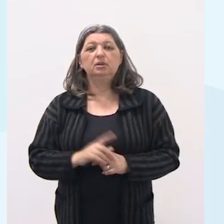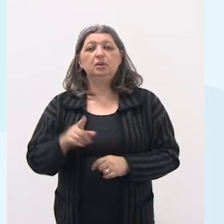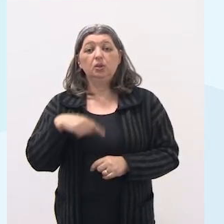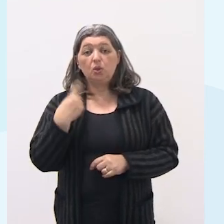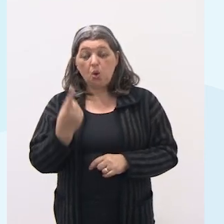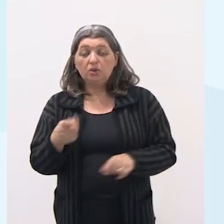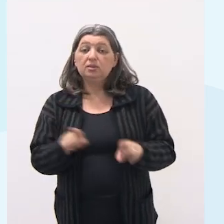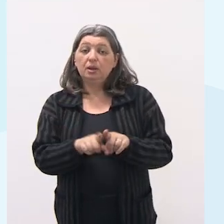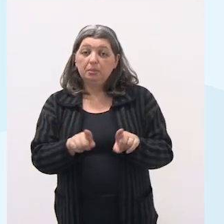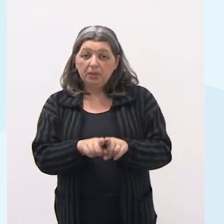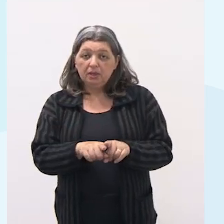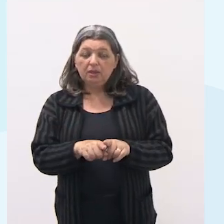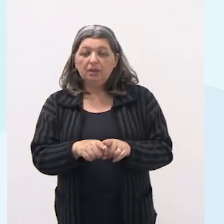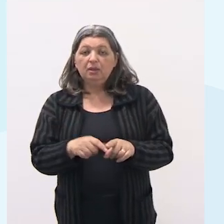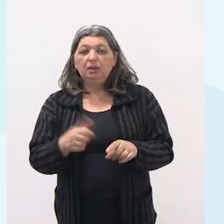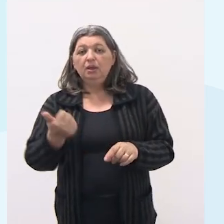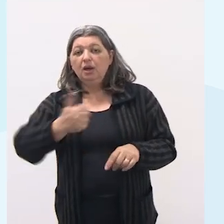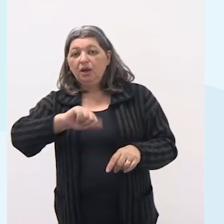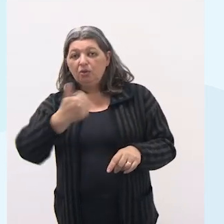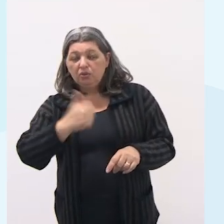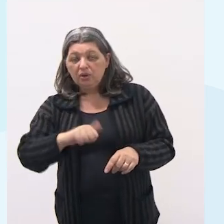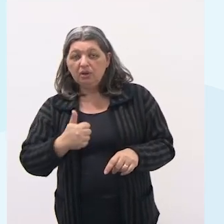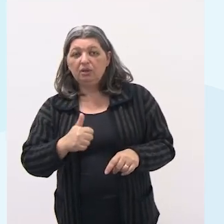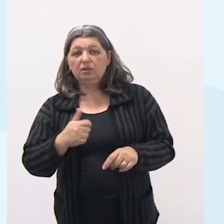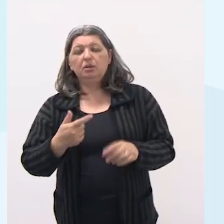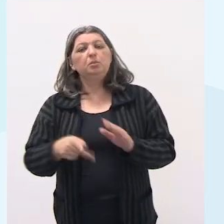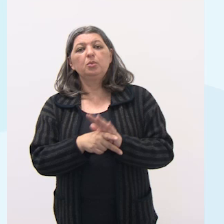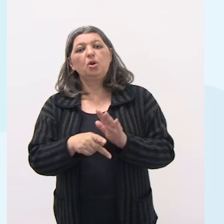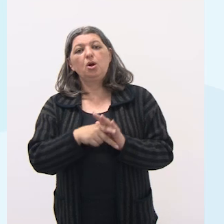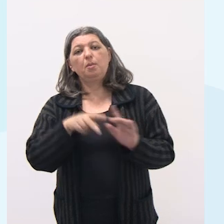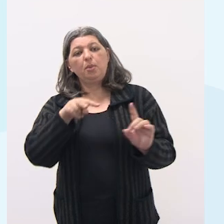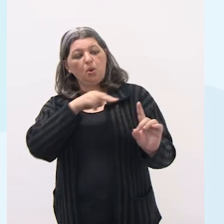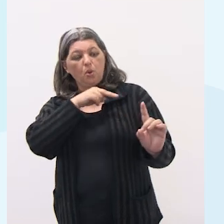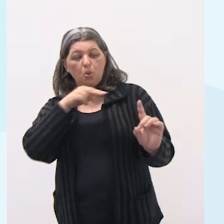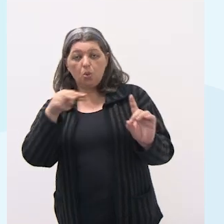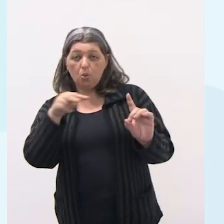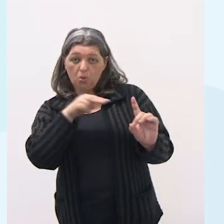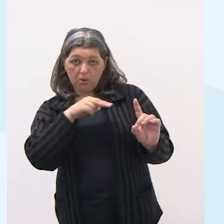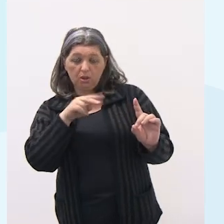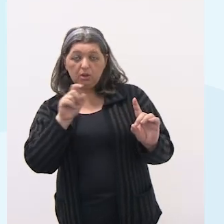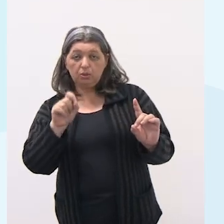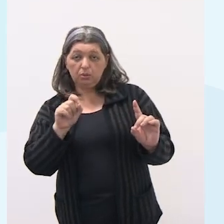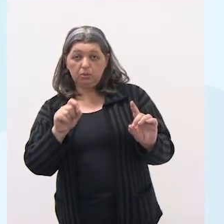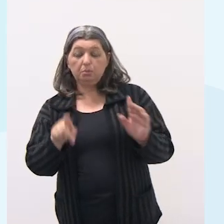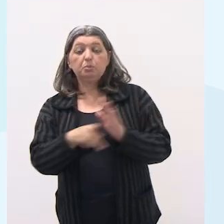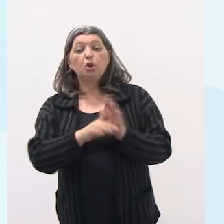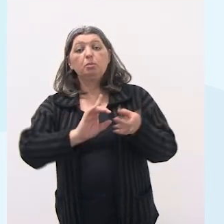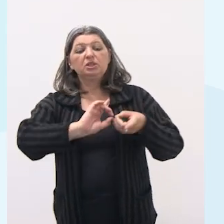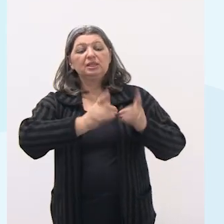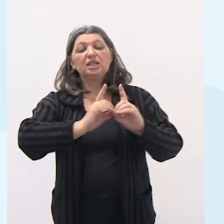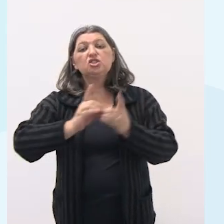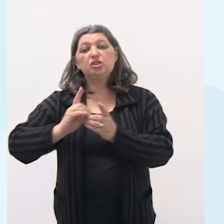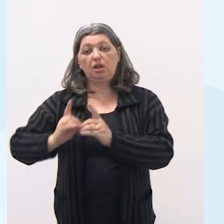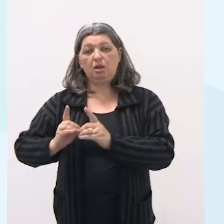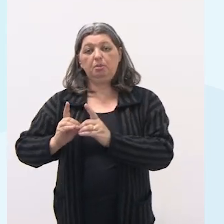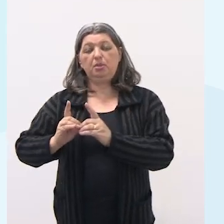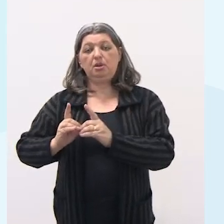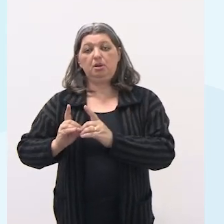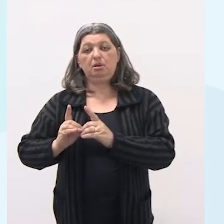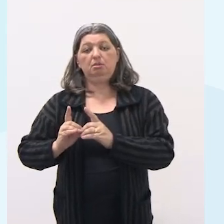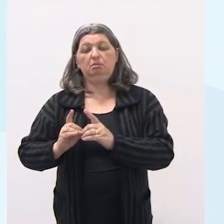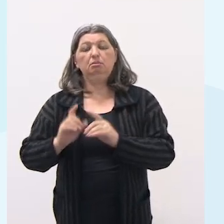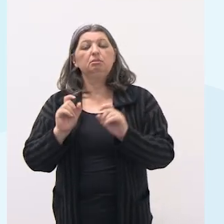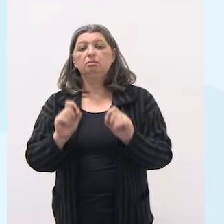analisamos que você tem esse olhar da dinâmica das ausências.